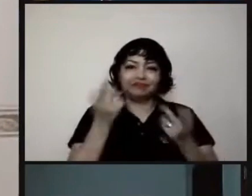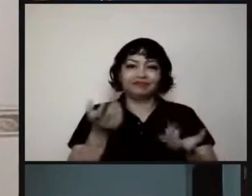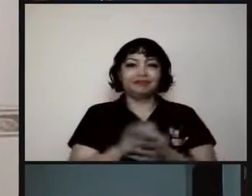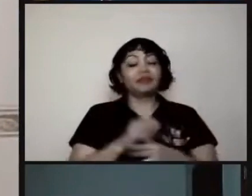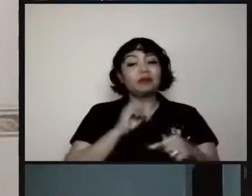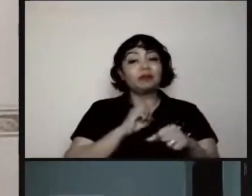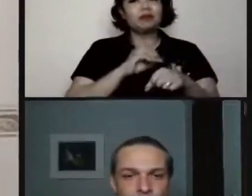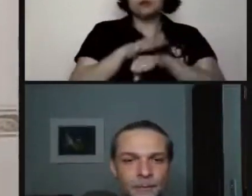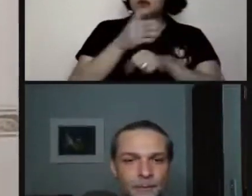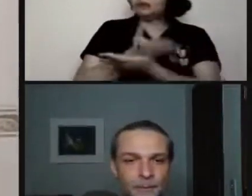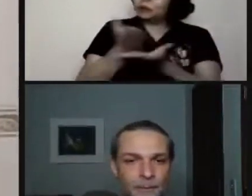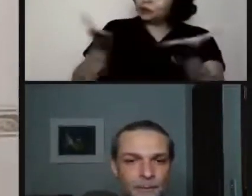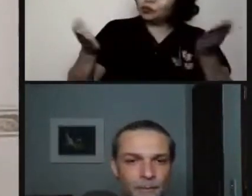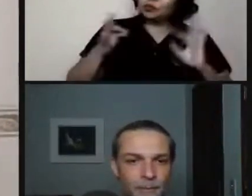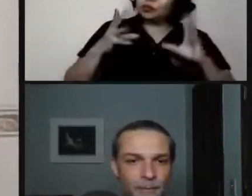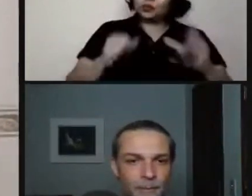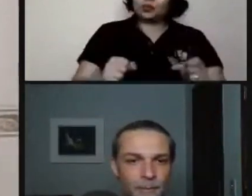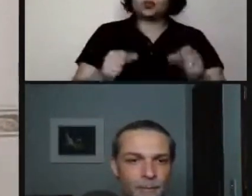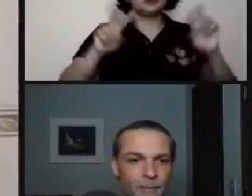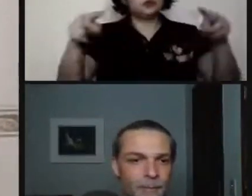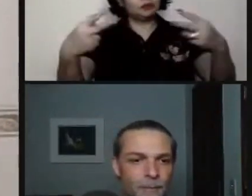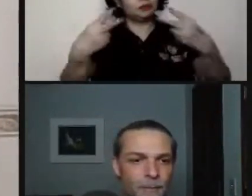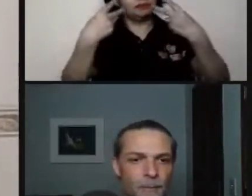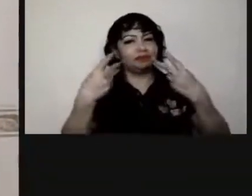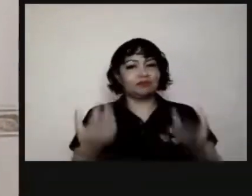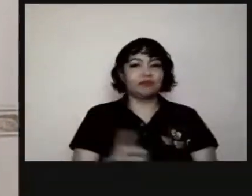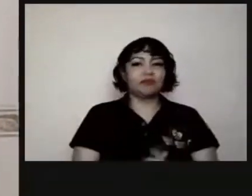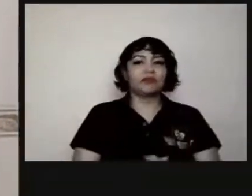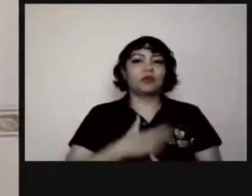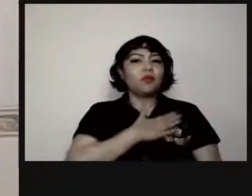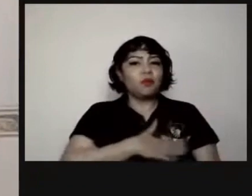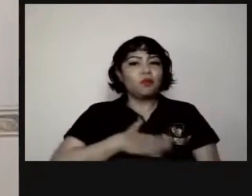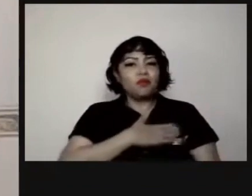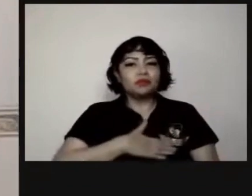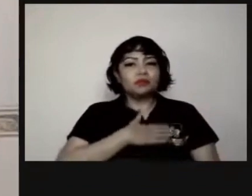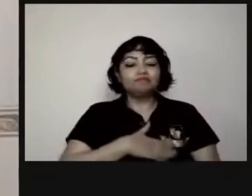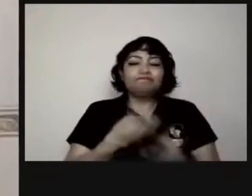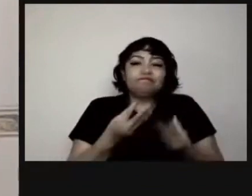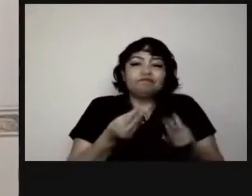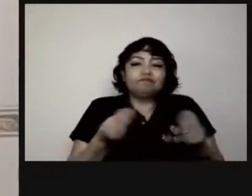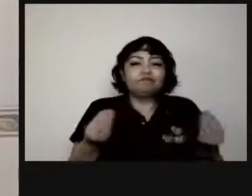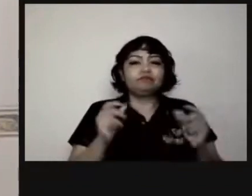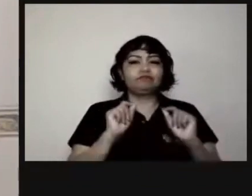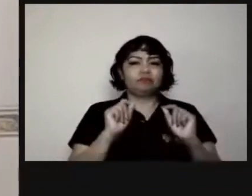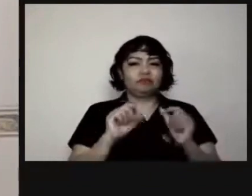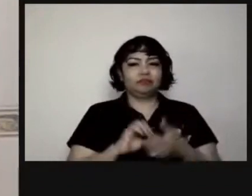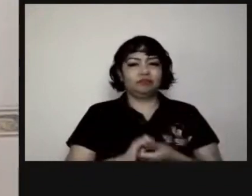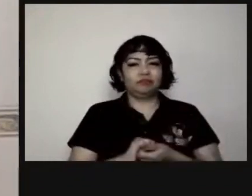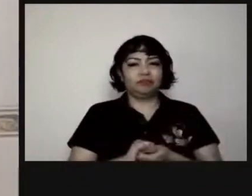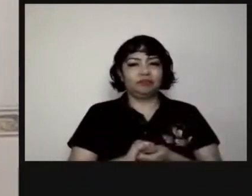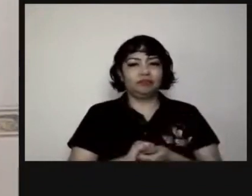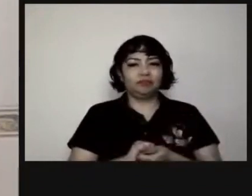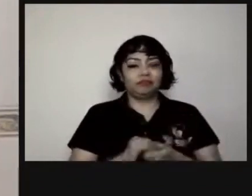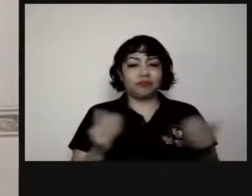Boa noite para todo mundo aí que está assistindo. E eu gostaria muito assim A professora Fabiane desse Taylor